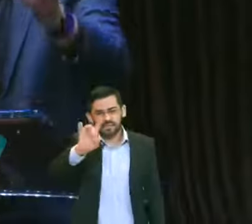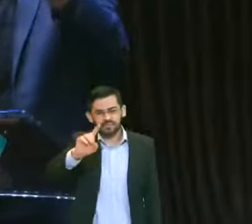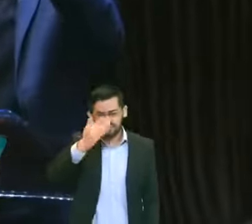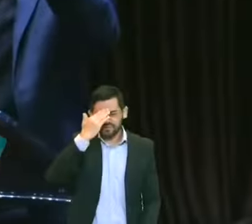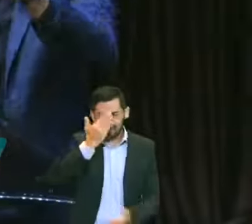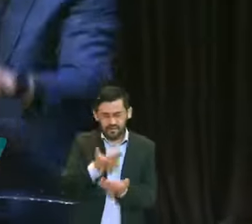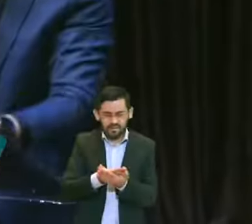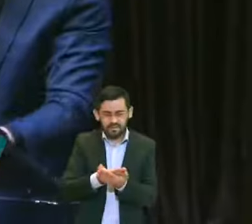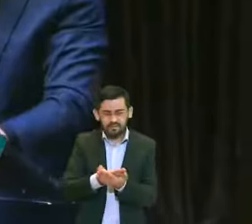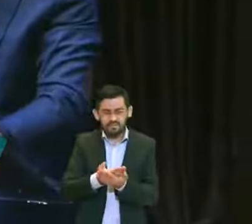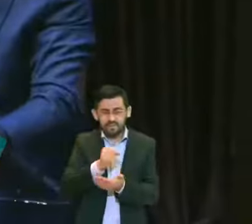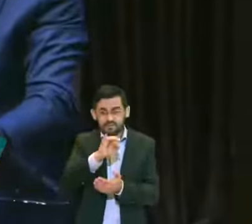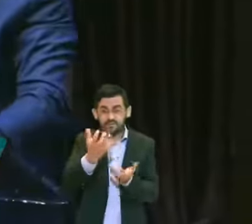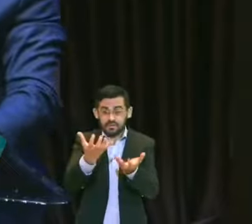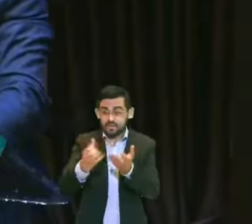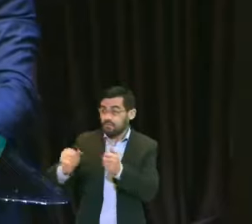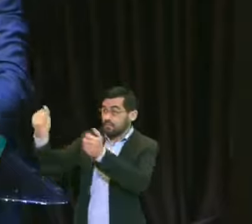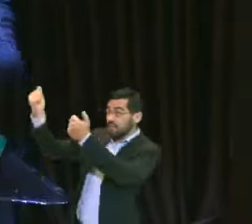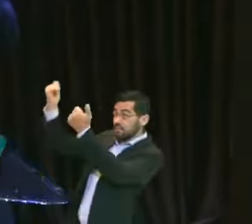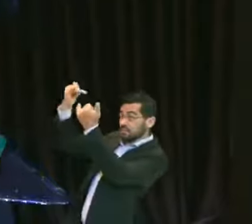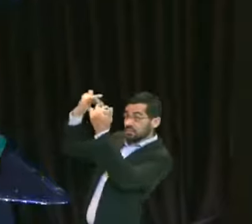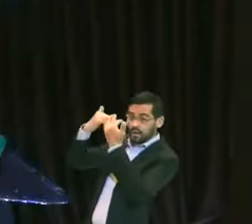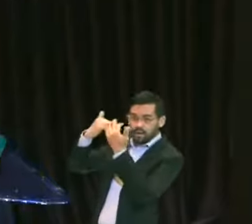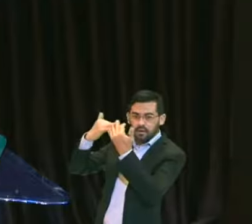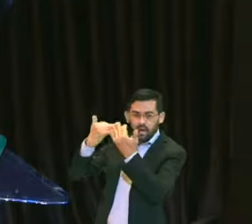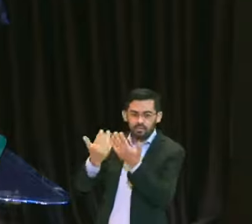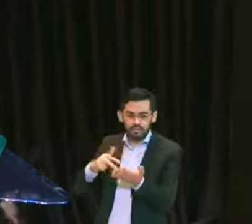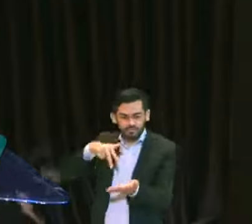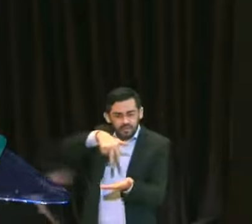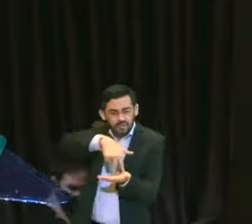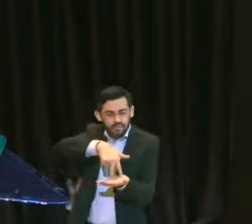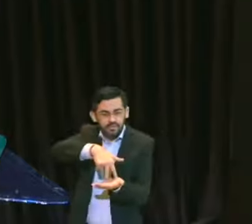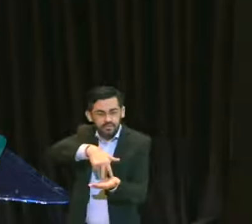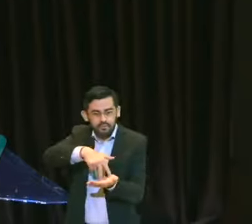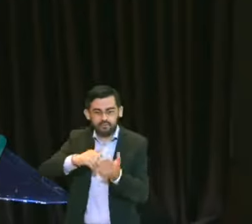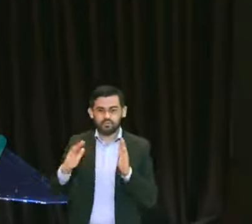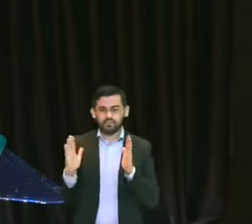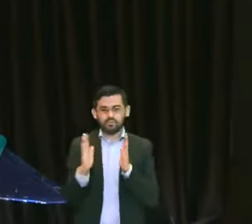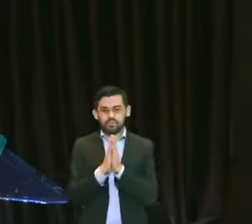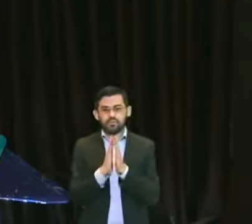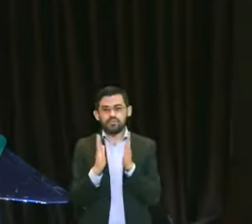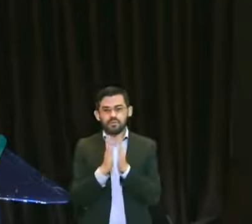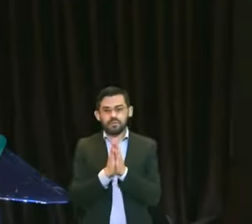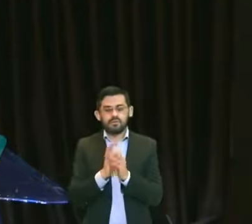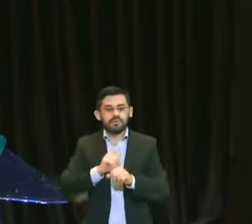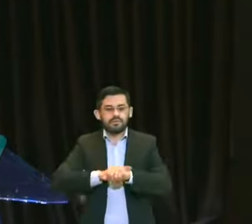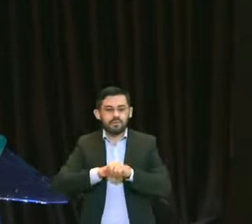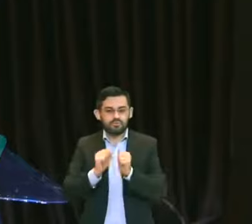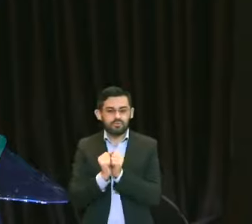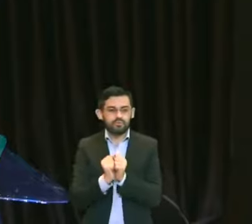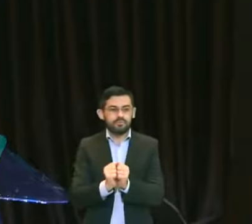Se você quer pedir a bênção de Deus, nesse tempo de espera, fique de pé, nós vamos orar agora.